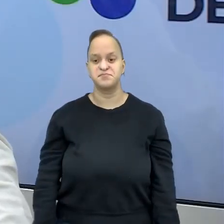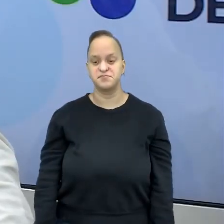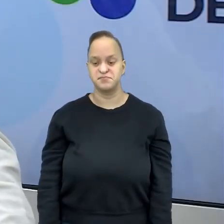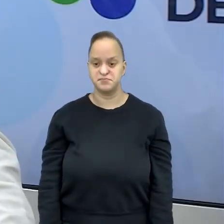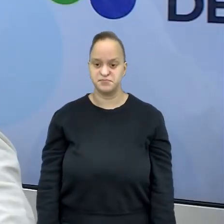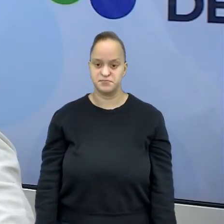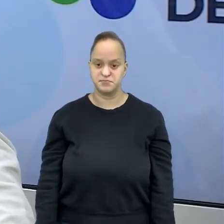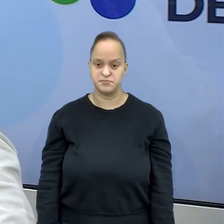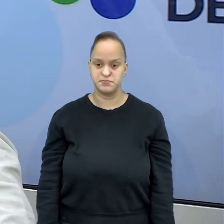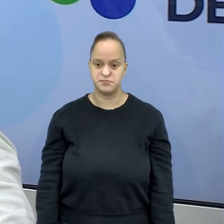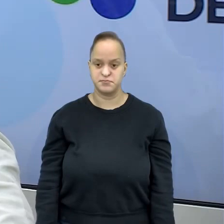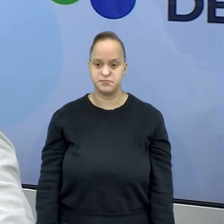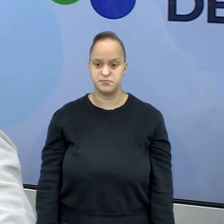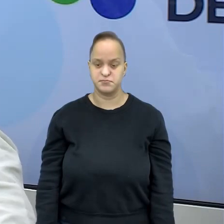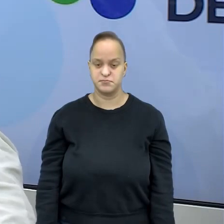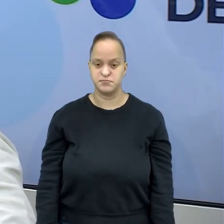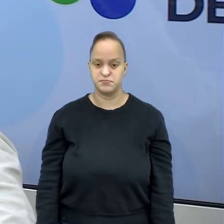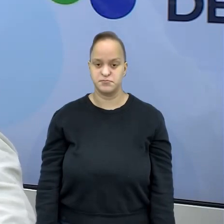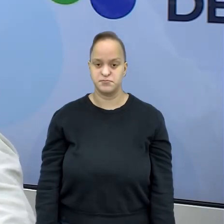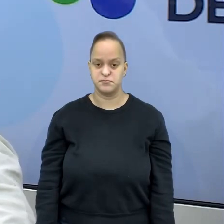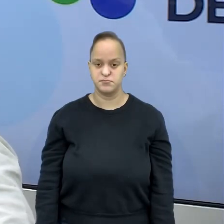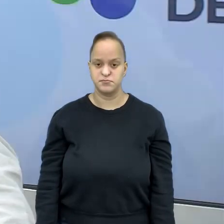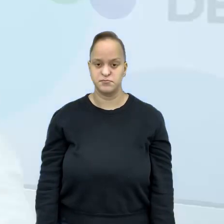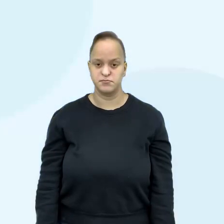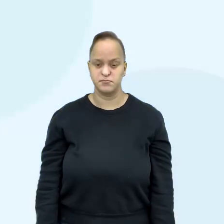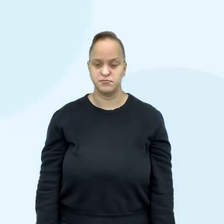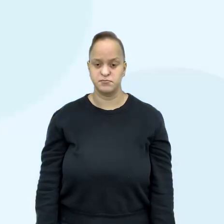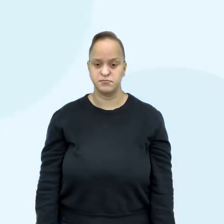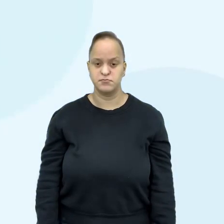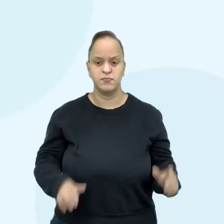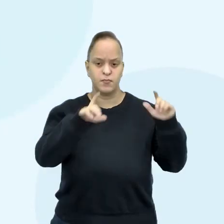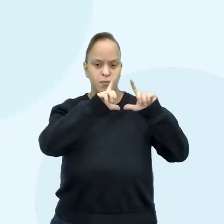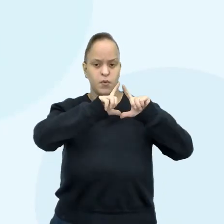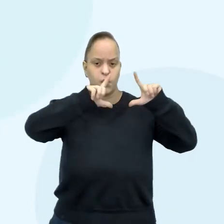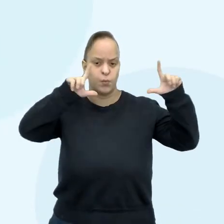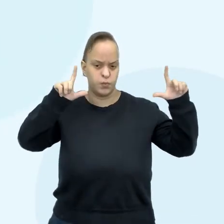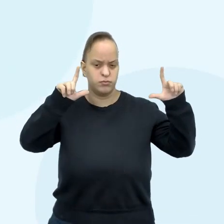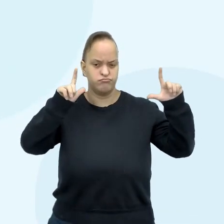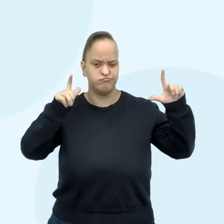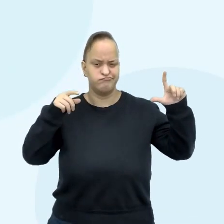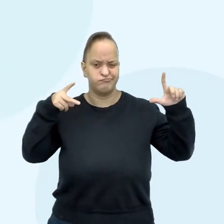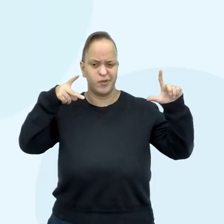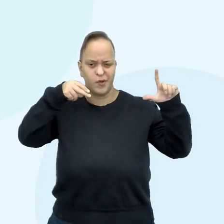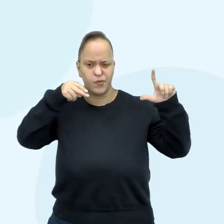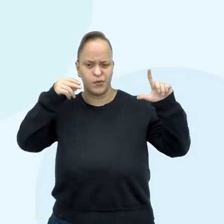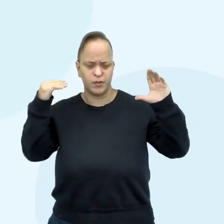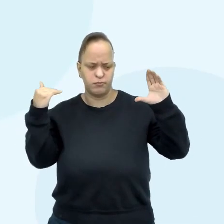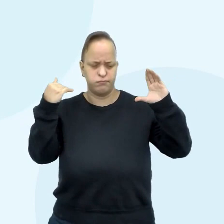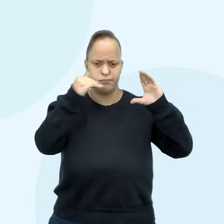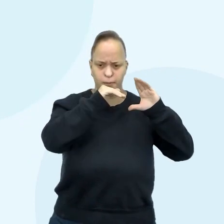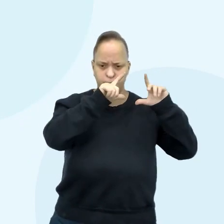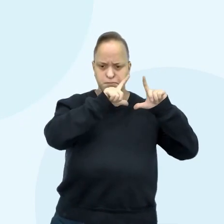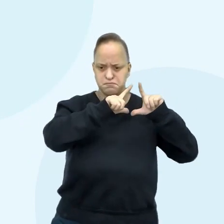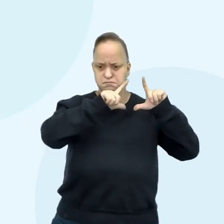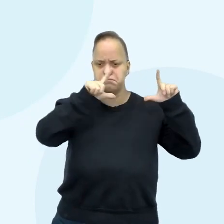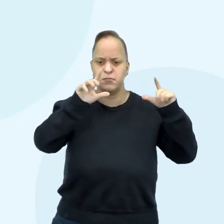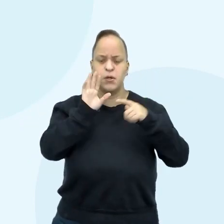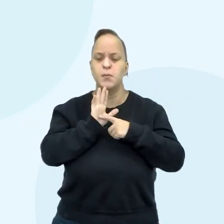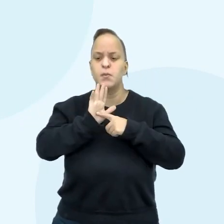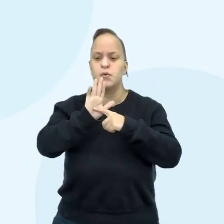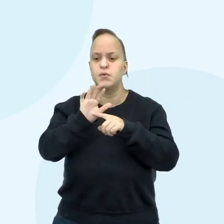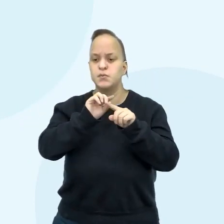vamos estar olhando um pequeno recorte do nosso material, né? E mostrar para vocês,